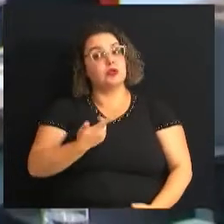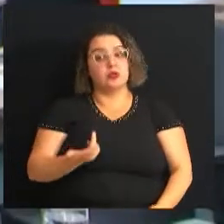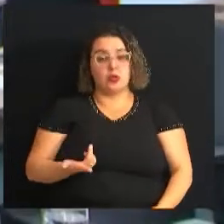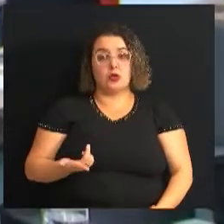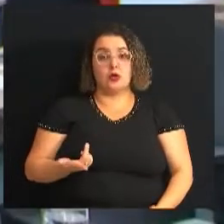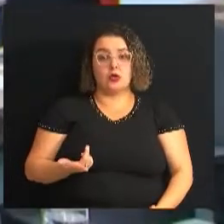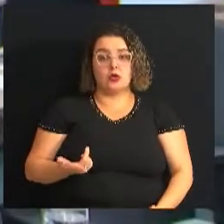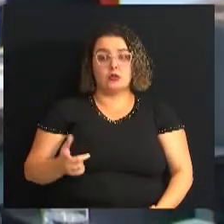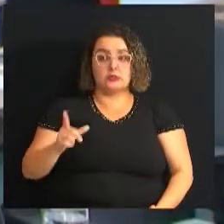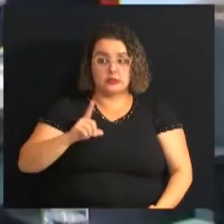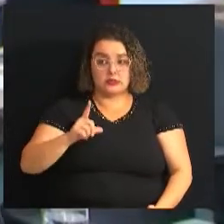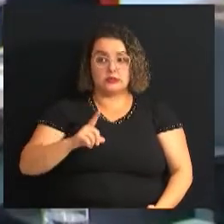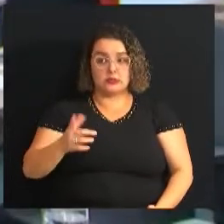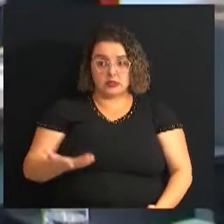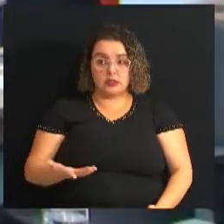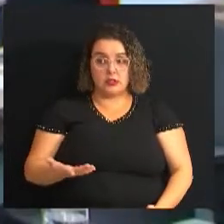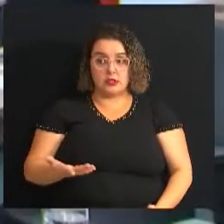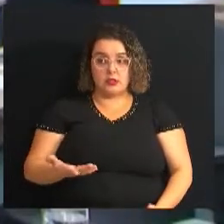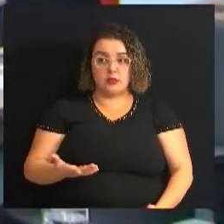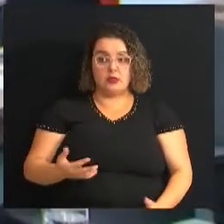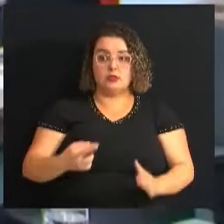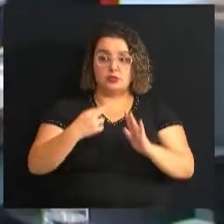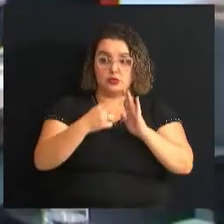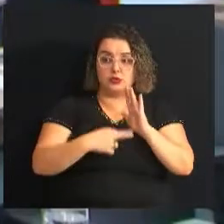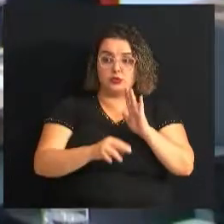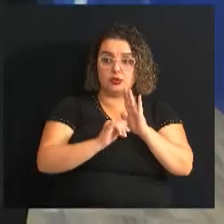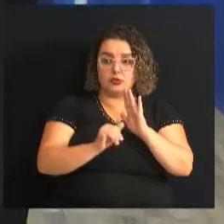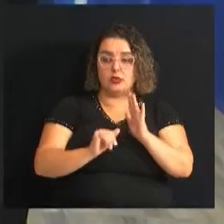colocando no nosso relatório.